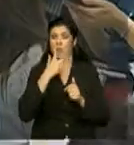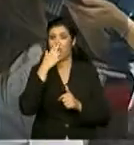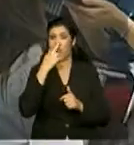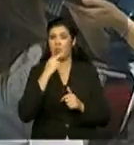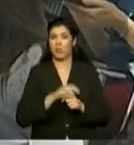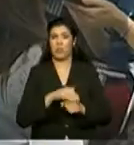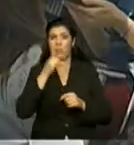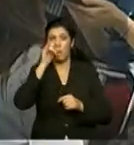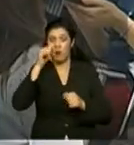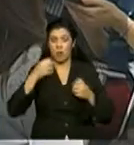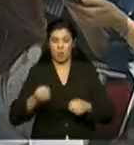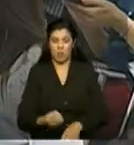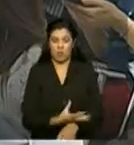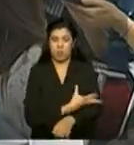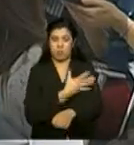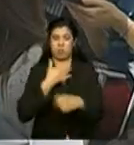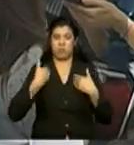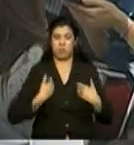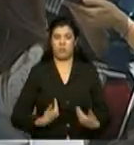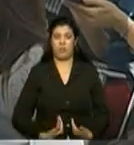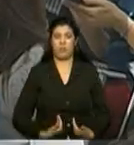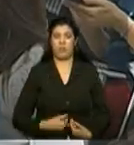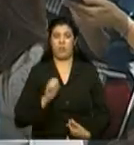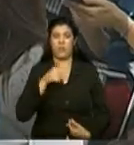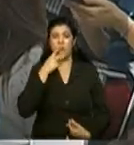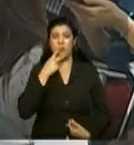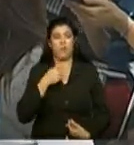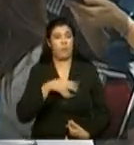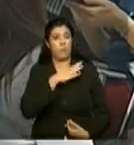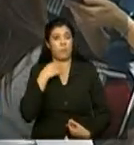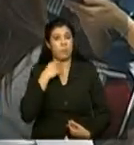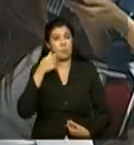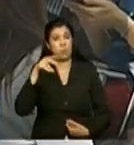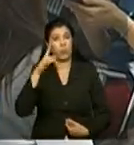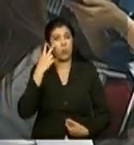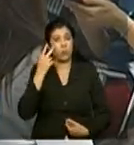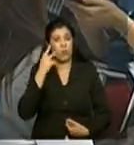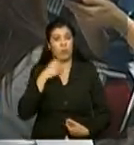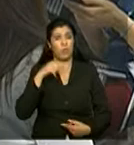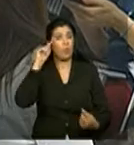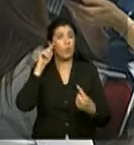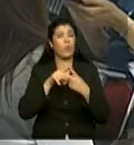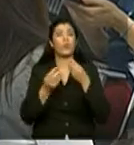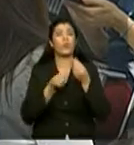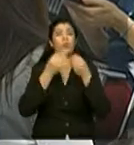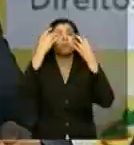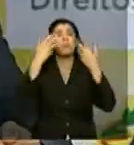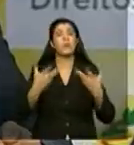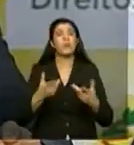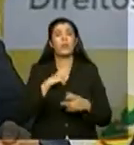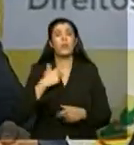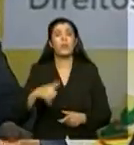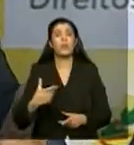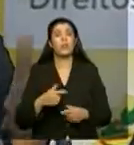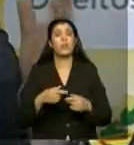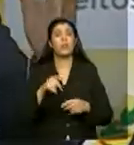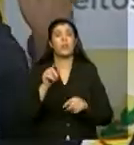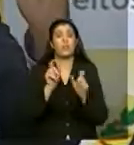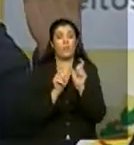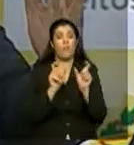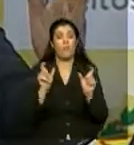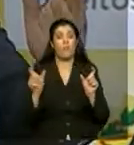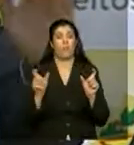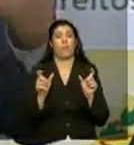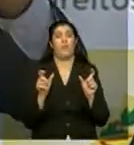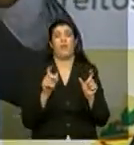trata de multifuncionais num elemento objetivo para esse que morreu porque não temos elemento num mesmo